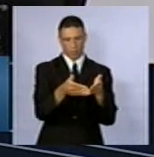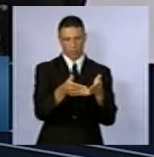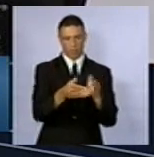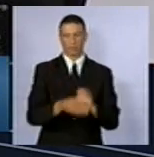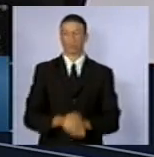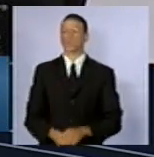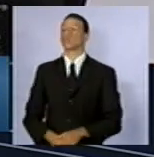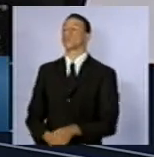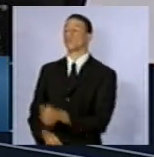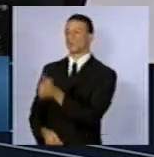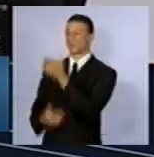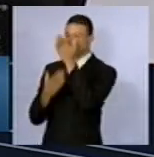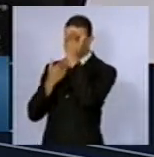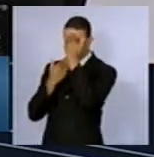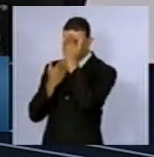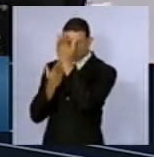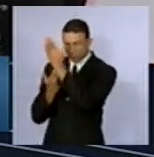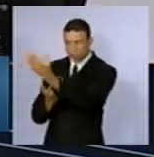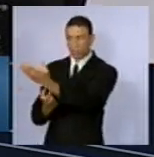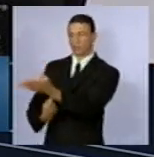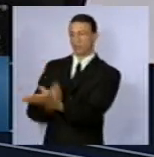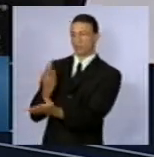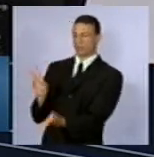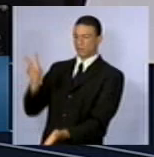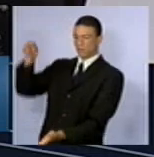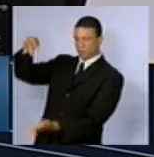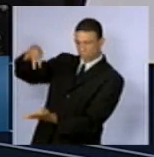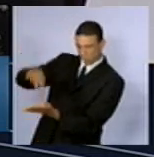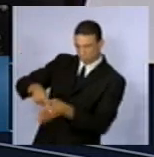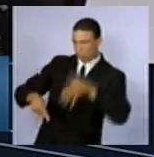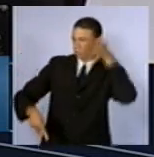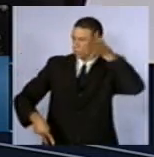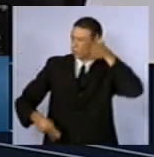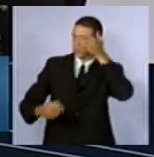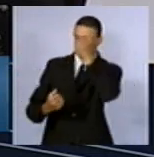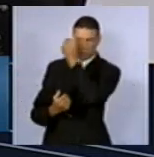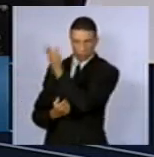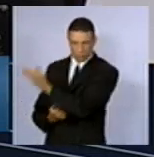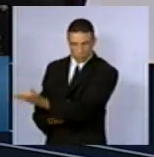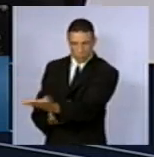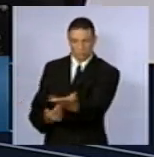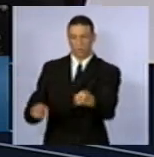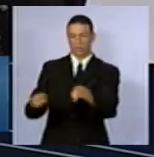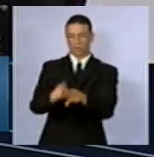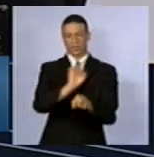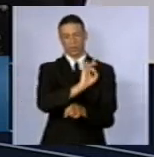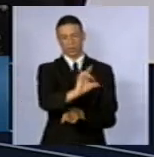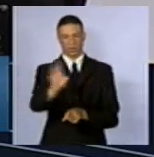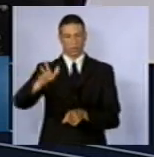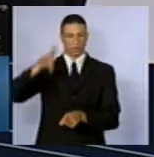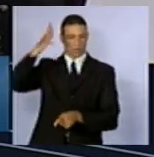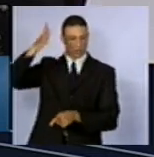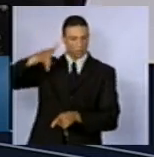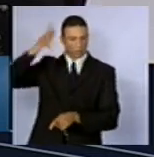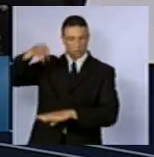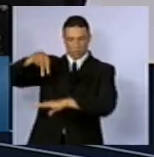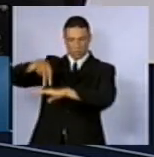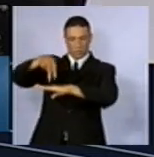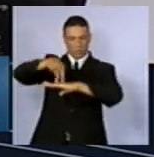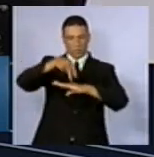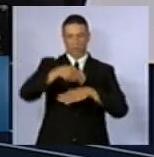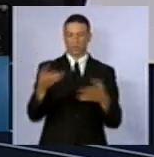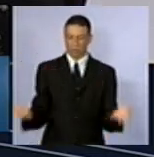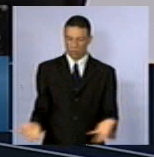agradeço a presença do senhor agradeço a presença de todos os expositores do dia de hoje